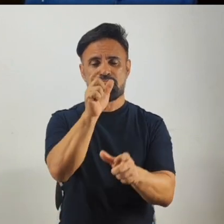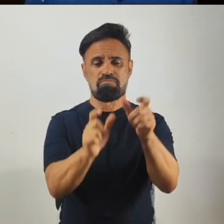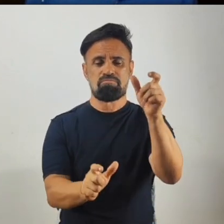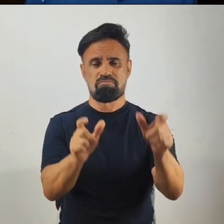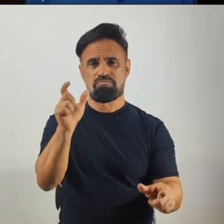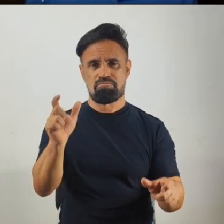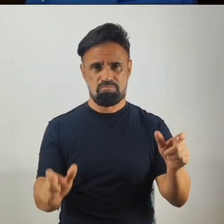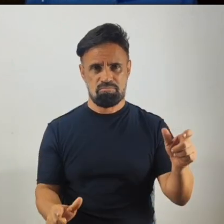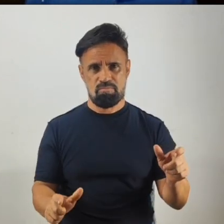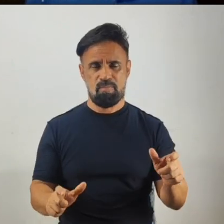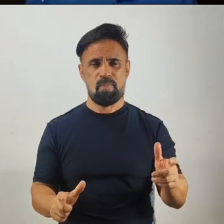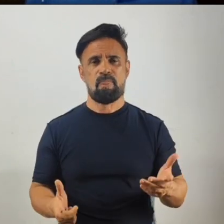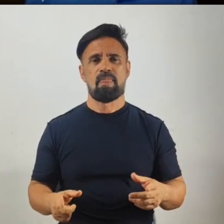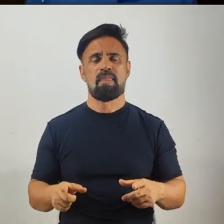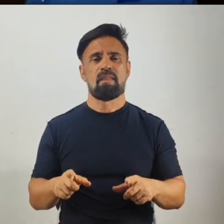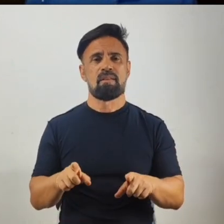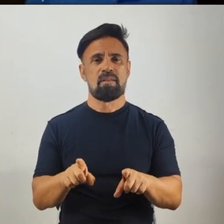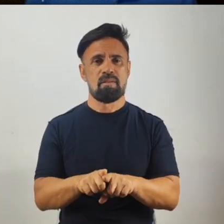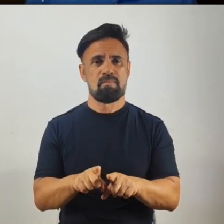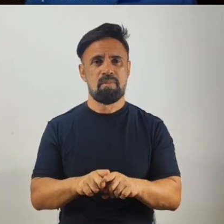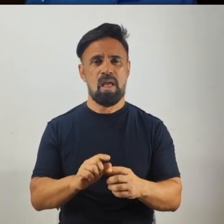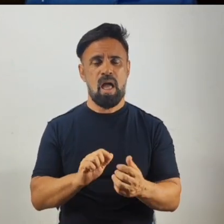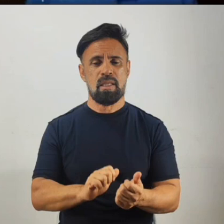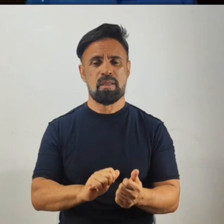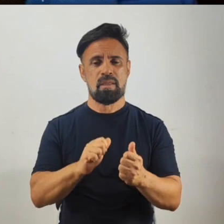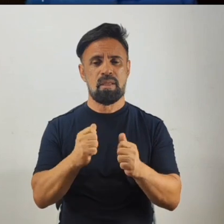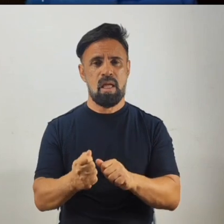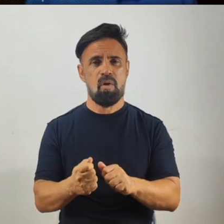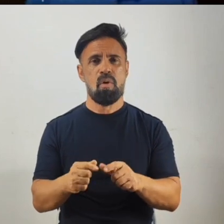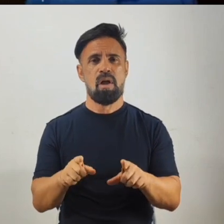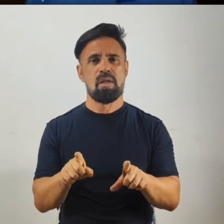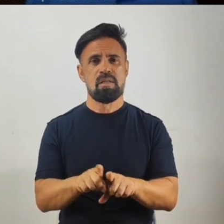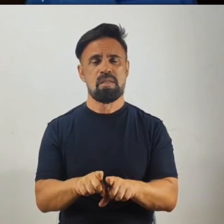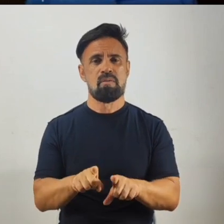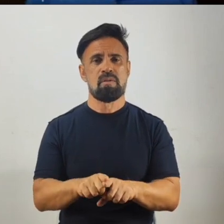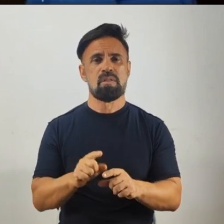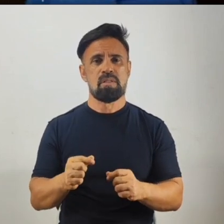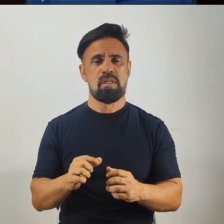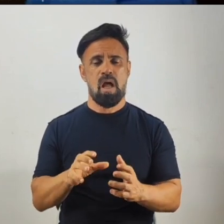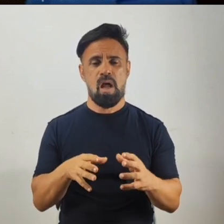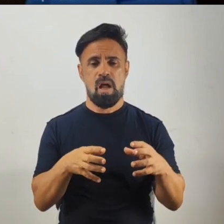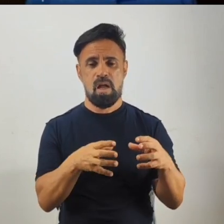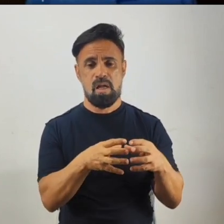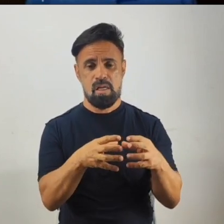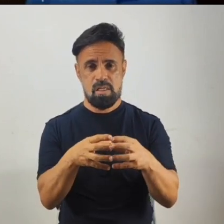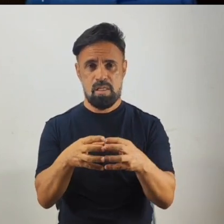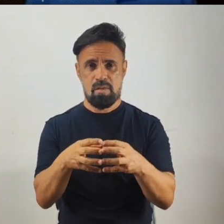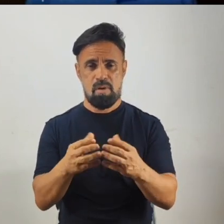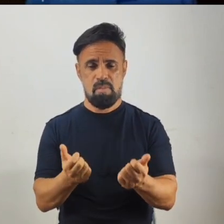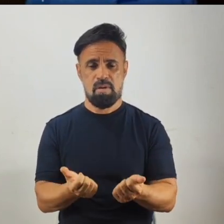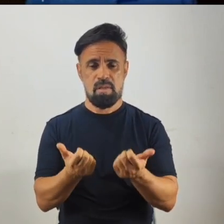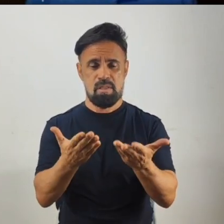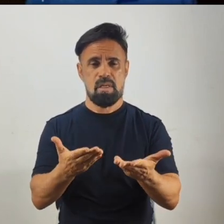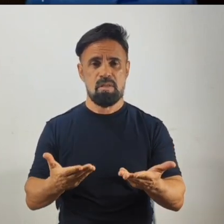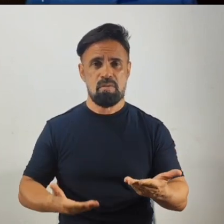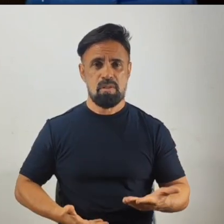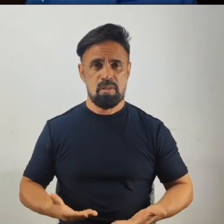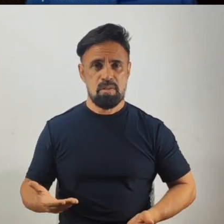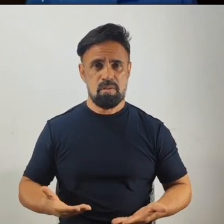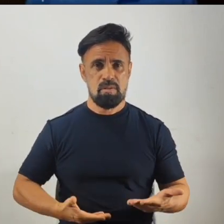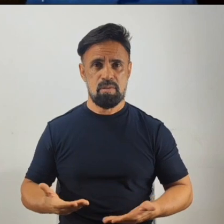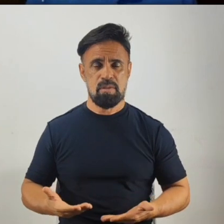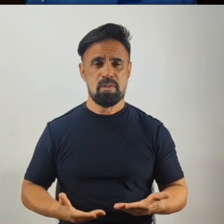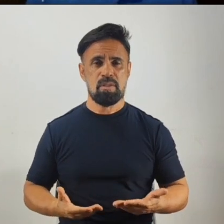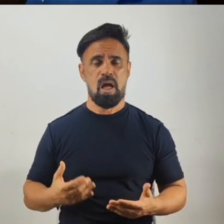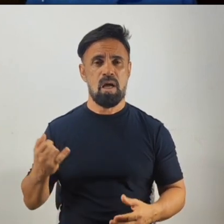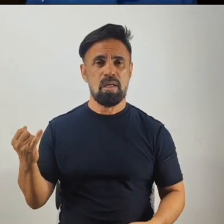Em relação à questão da gestão de pessoal, além de considerar a adequação numérica da equipe para prestar